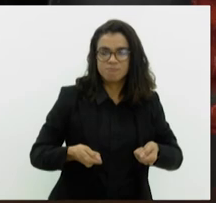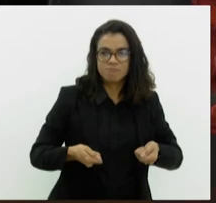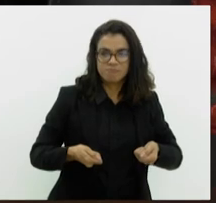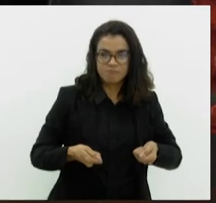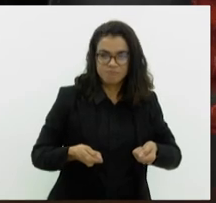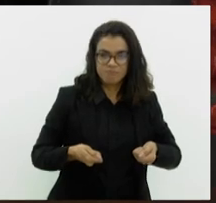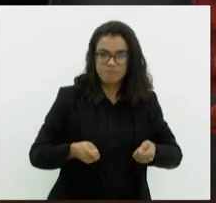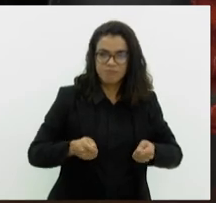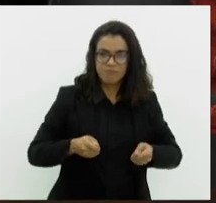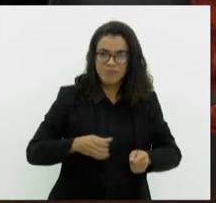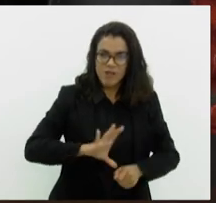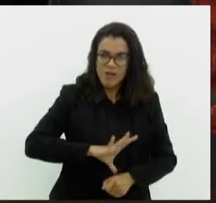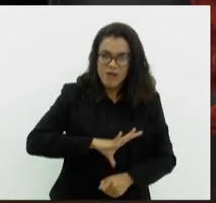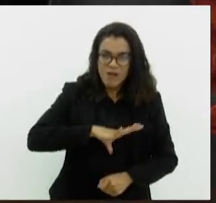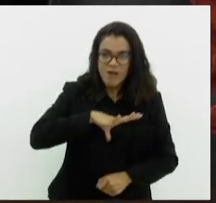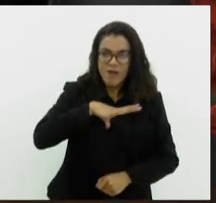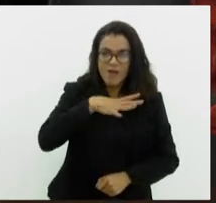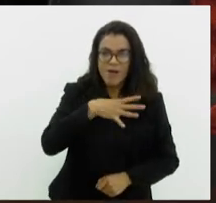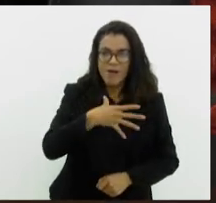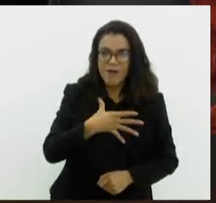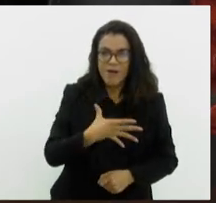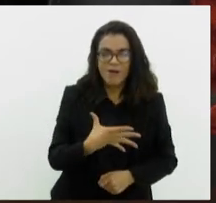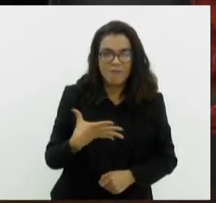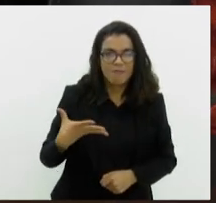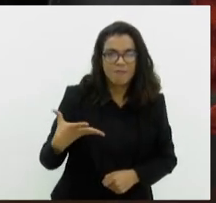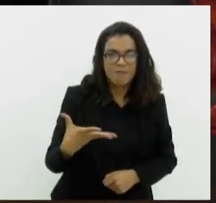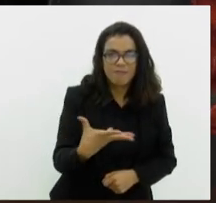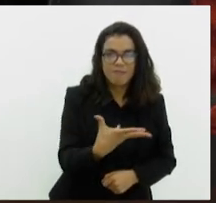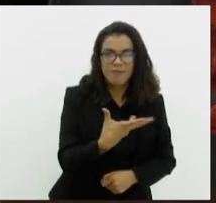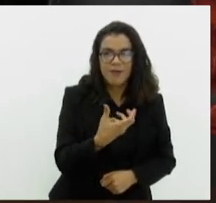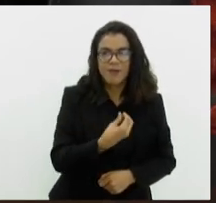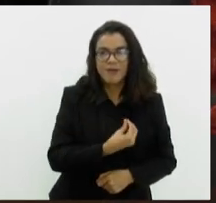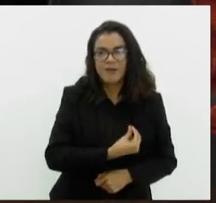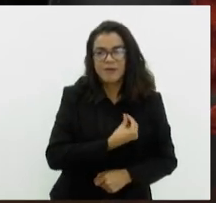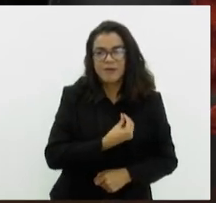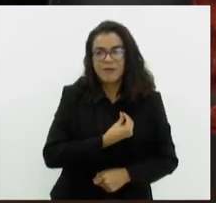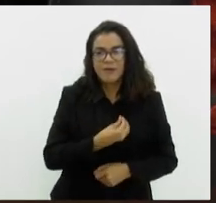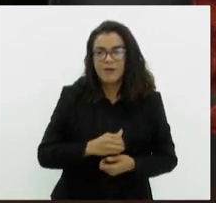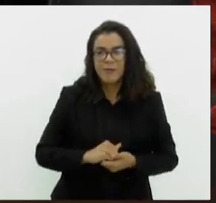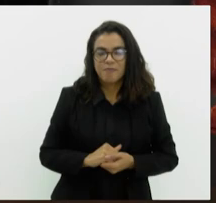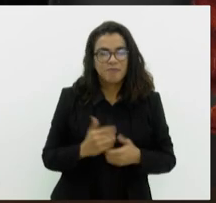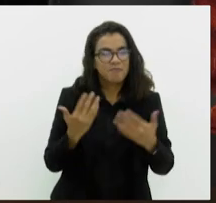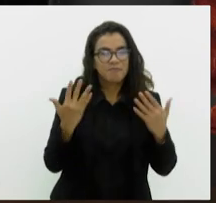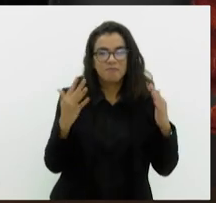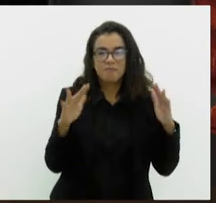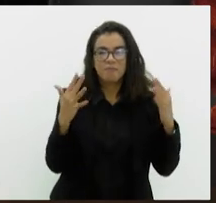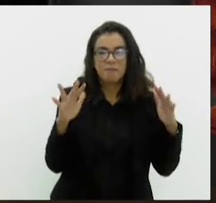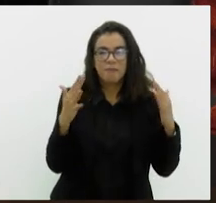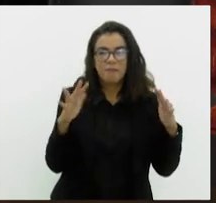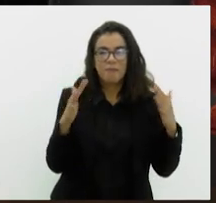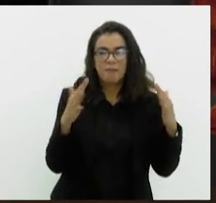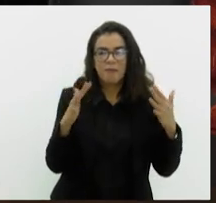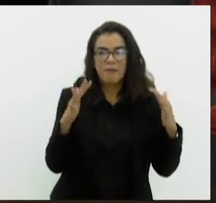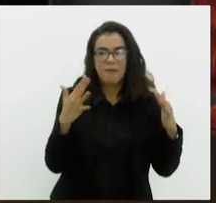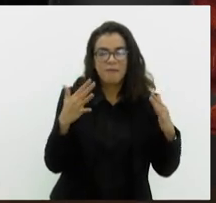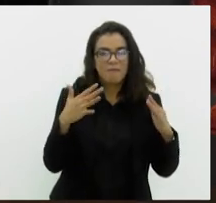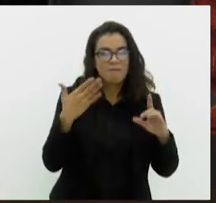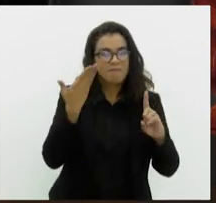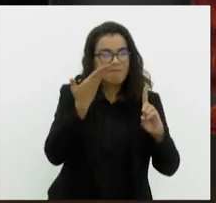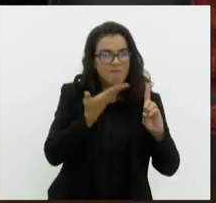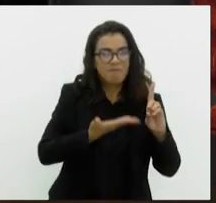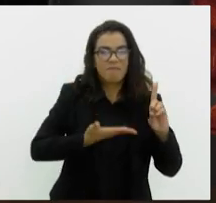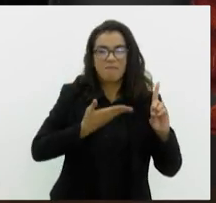honradez, com esta maravilha de vida. Meus parabéns, senhora